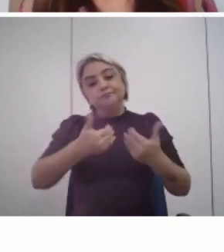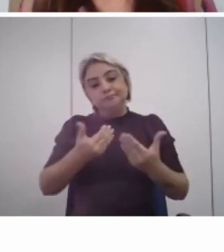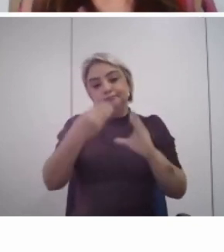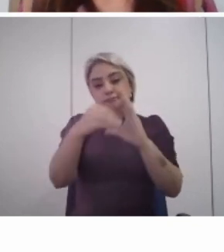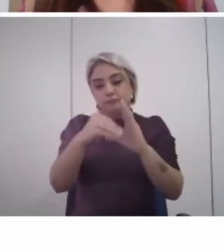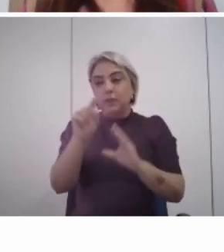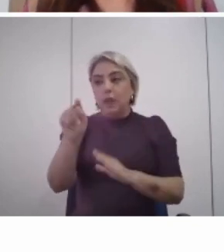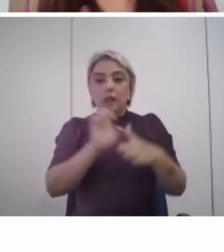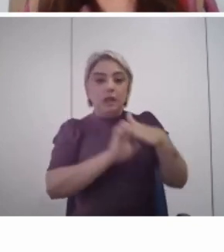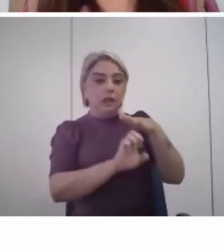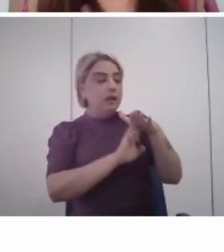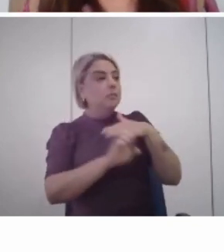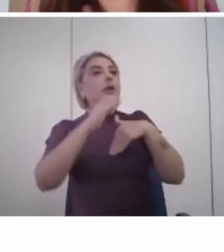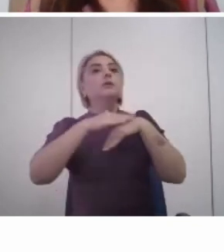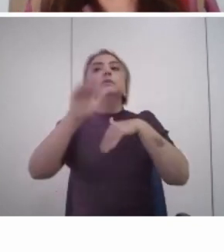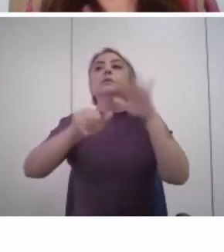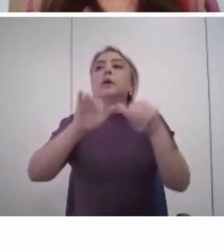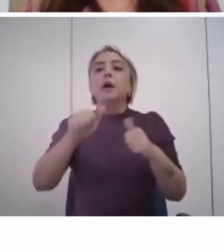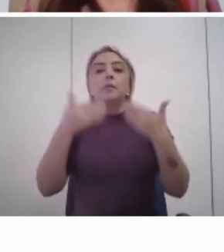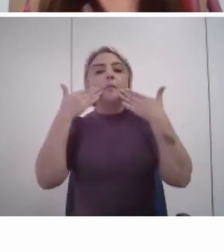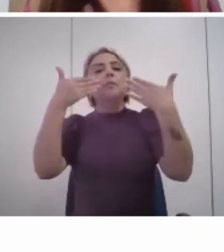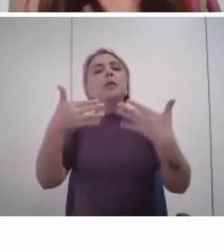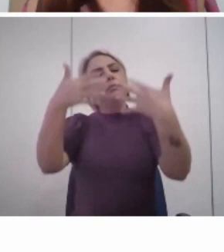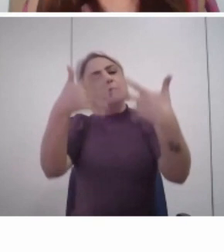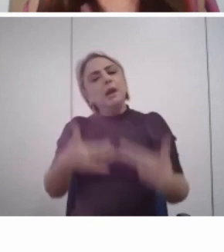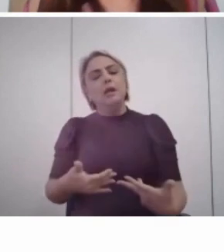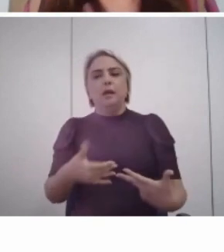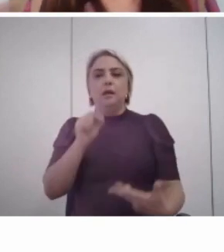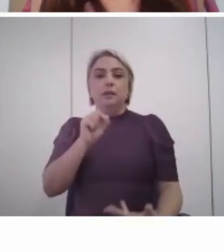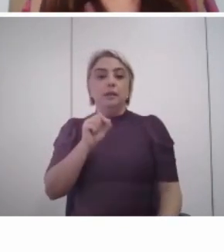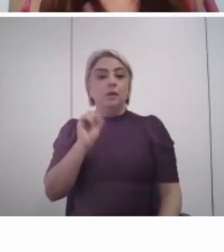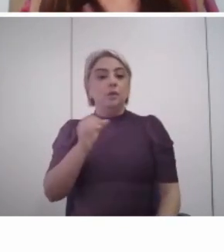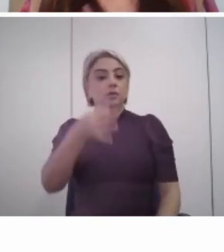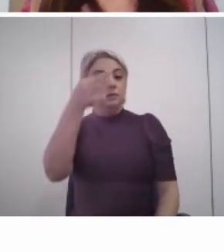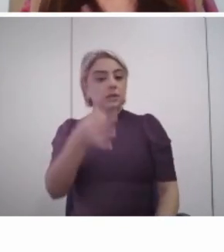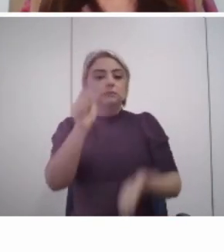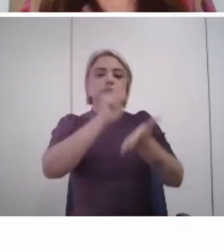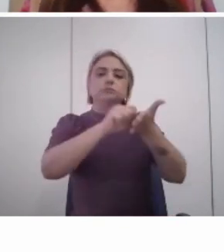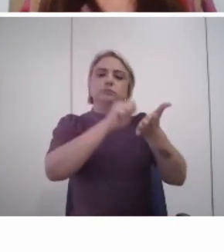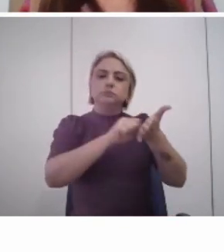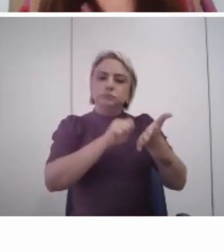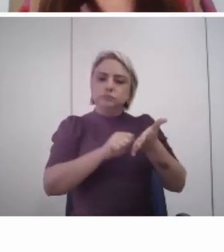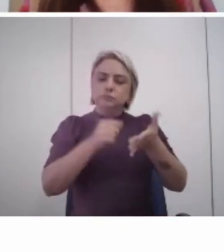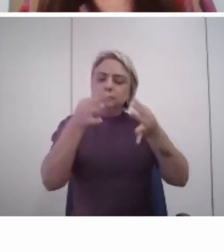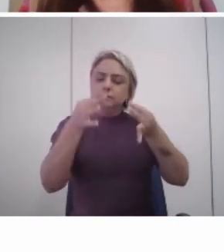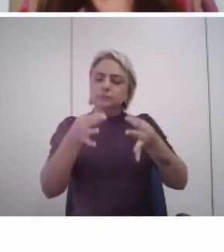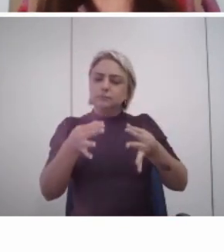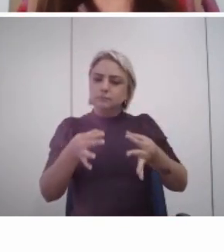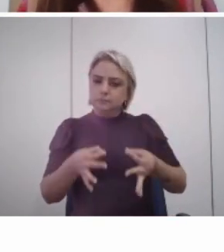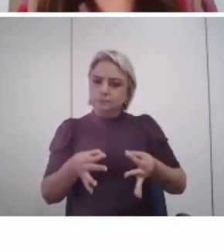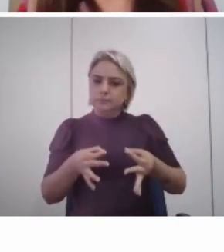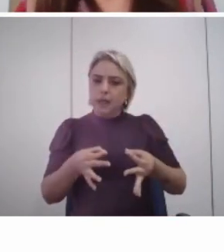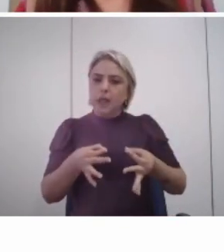essas empresas serão chamadas para prestar esclarecimento. Então, o ideal é que a empresa preencha com muito capricho essas informações no